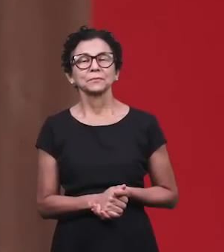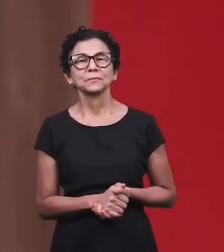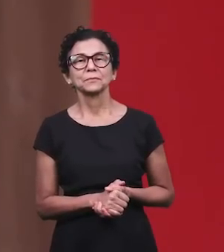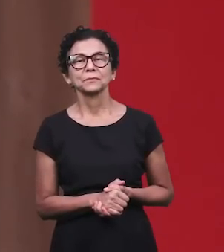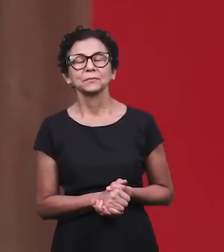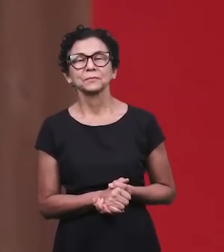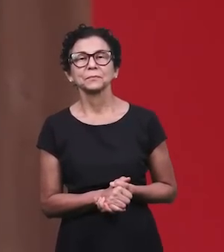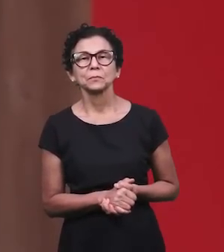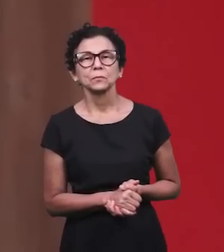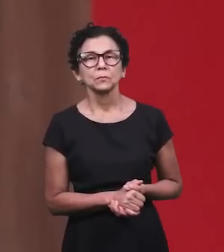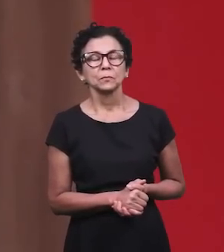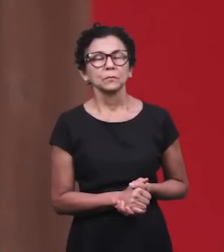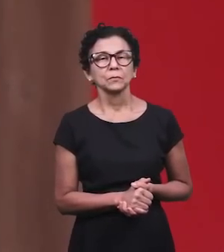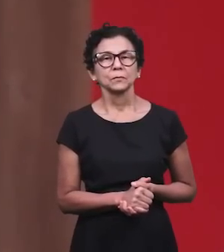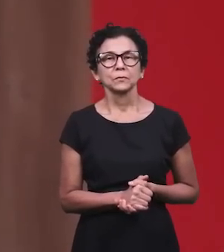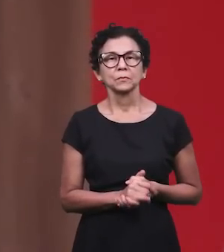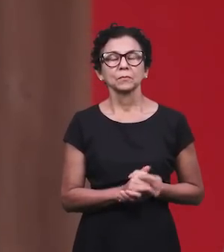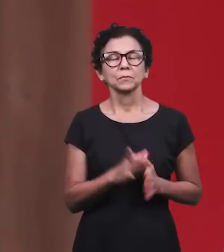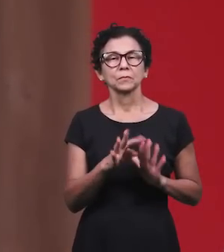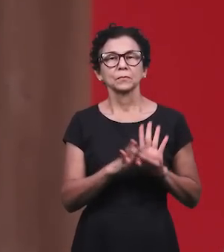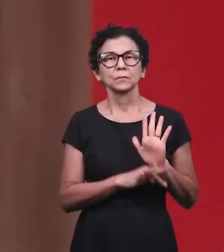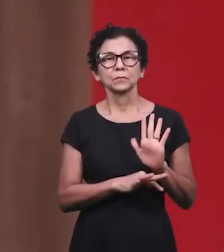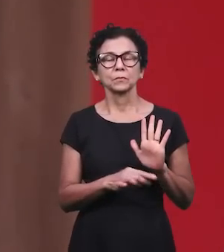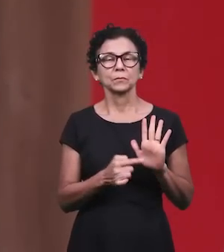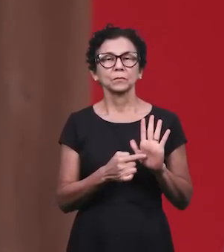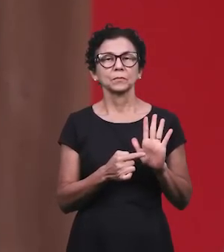casa dele, né?